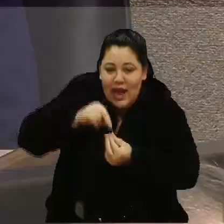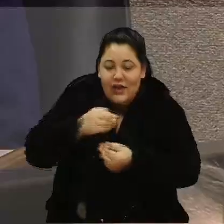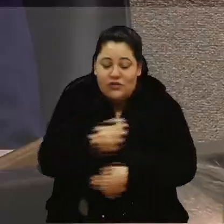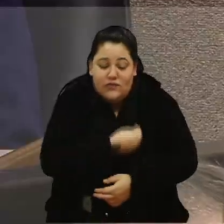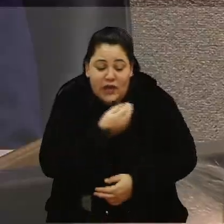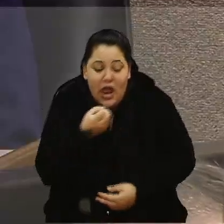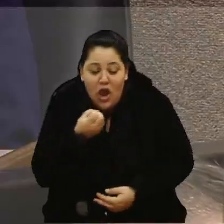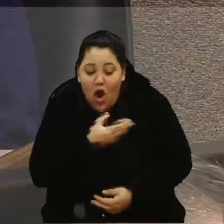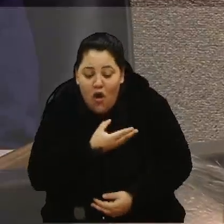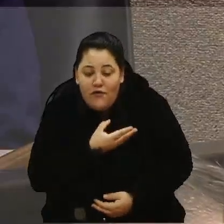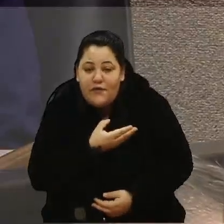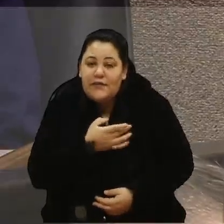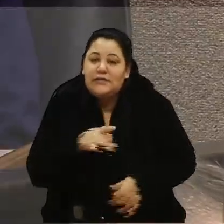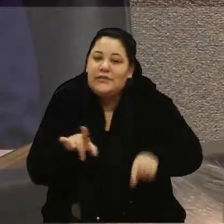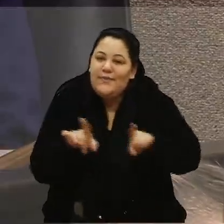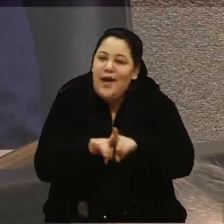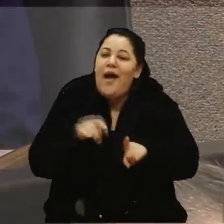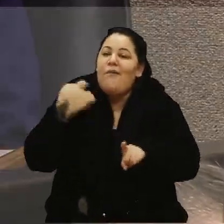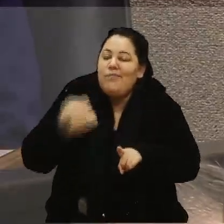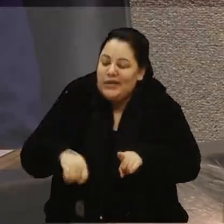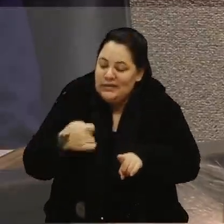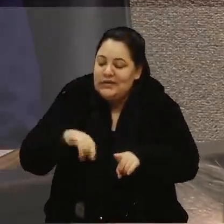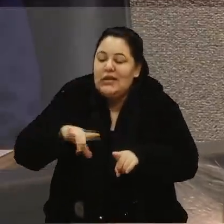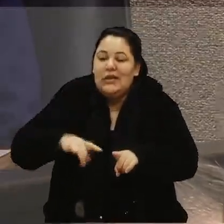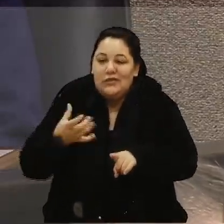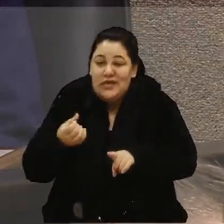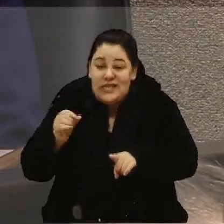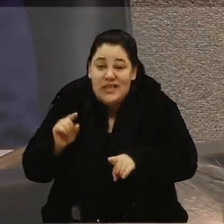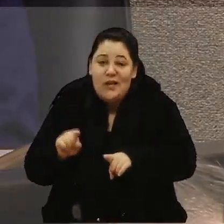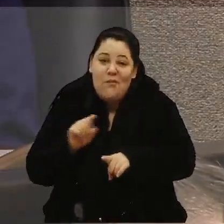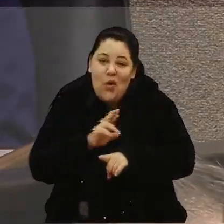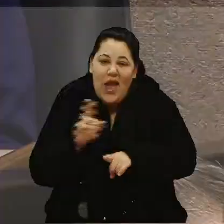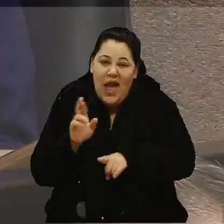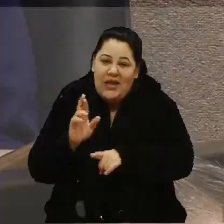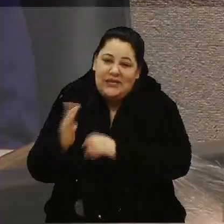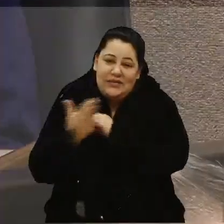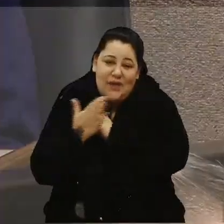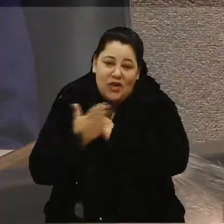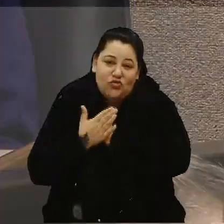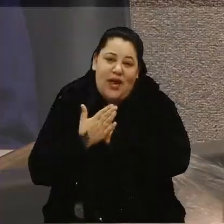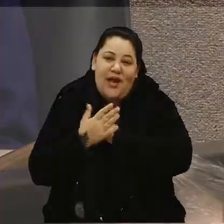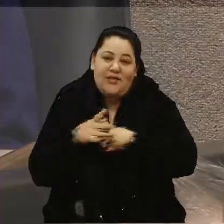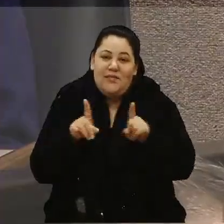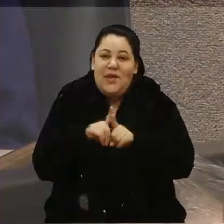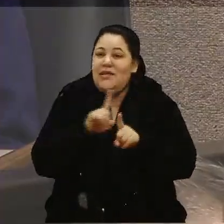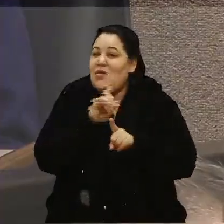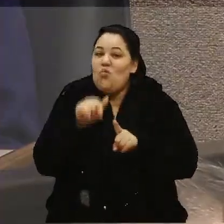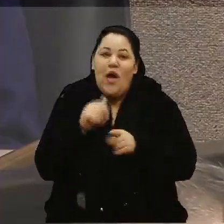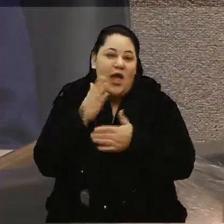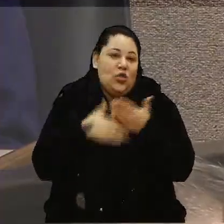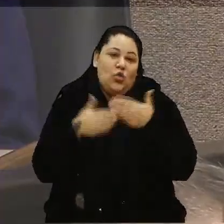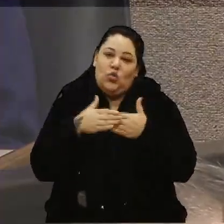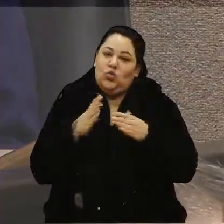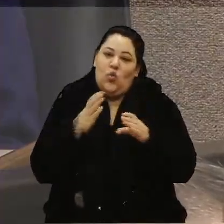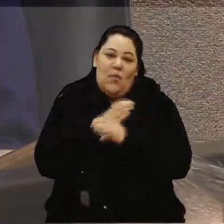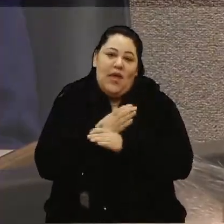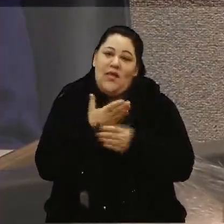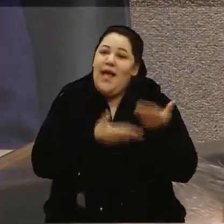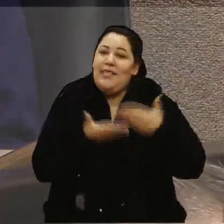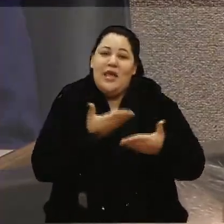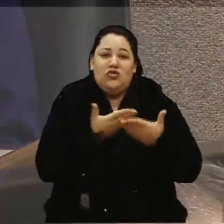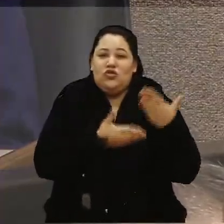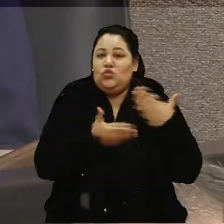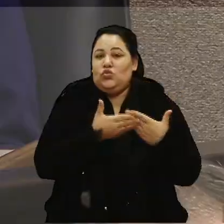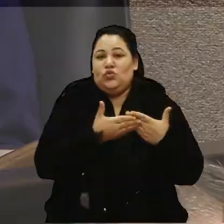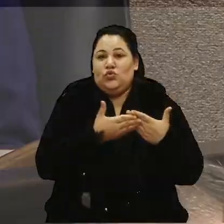elas precisam dos recursos para eles não são suficientes na totalidade das despesas.